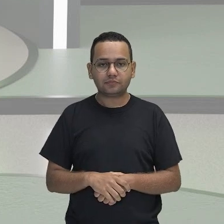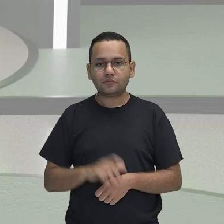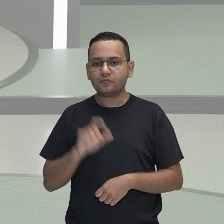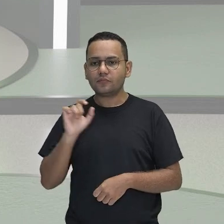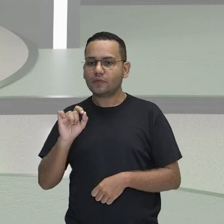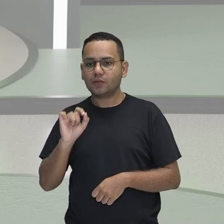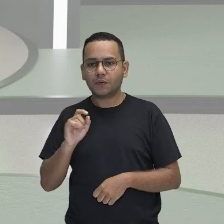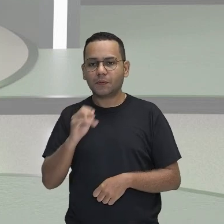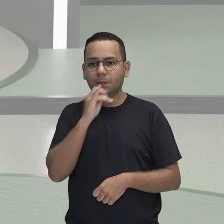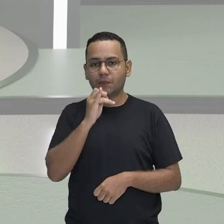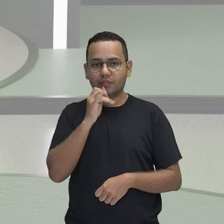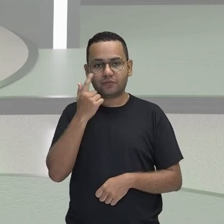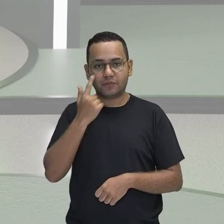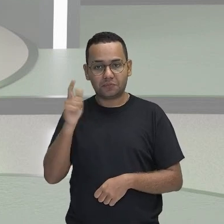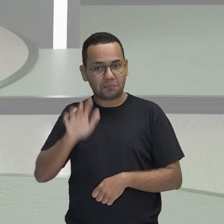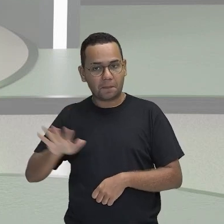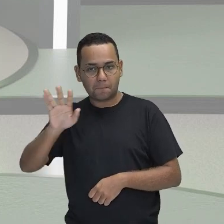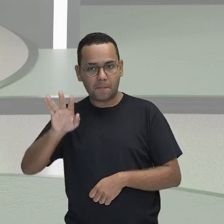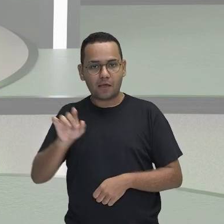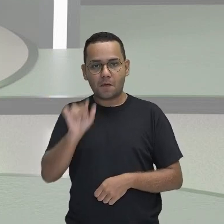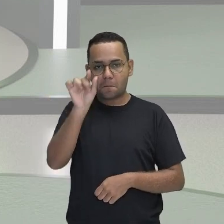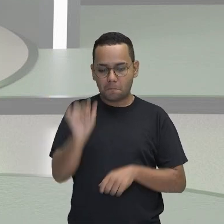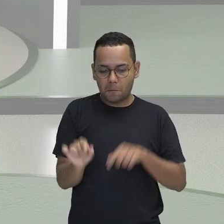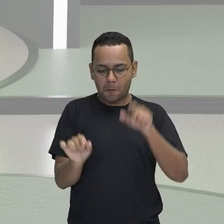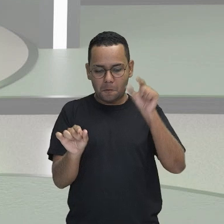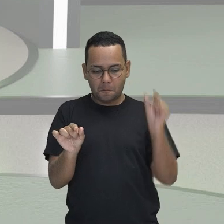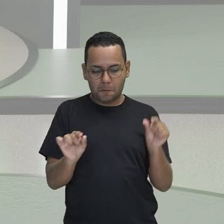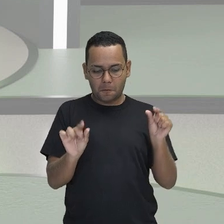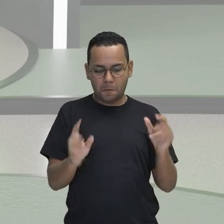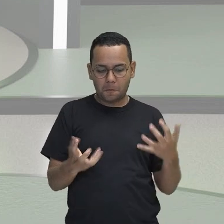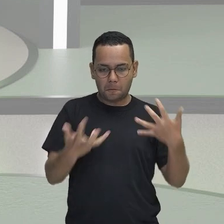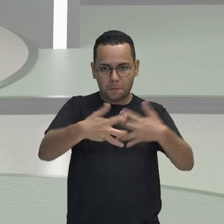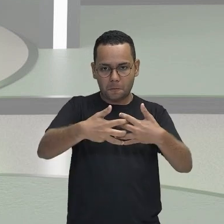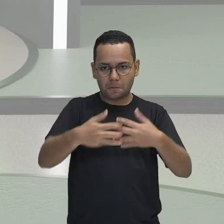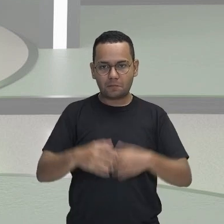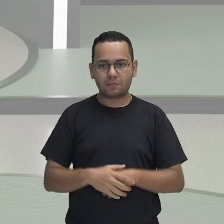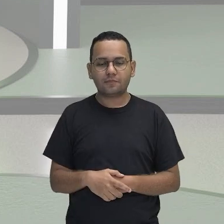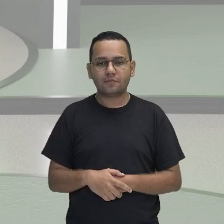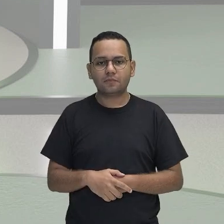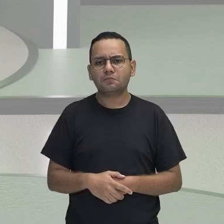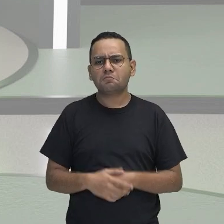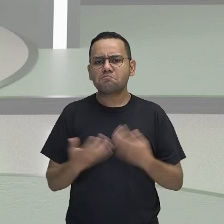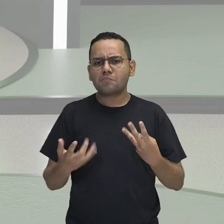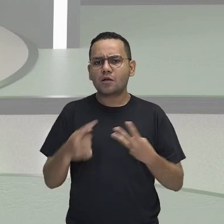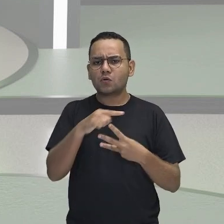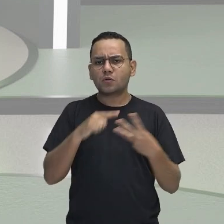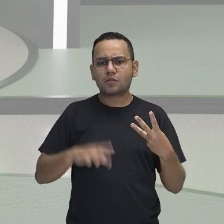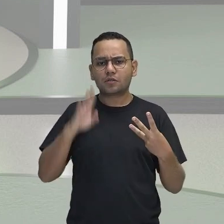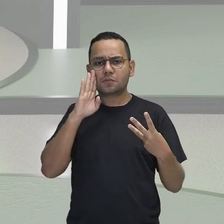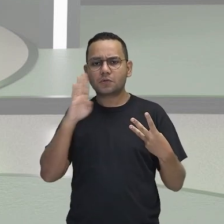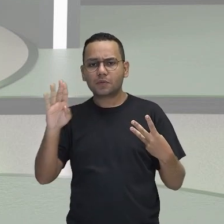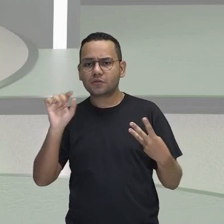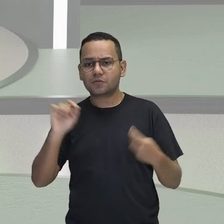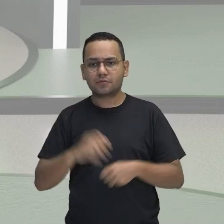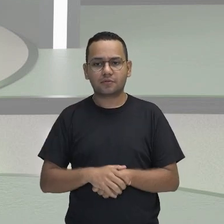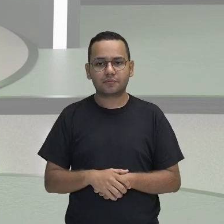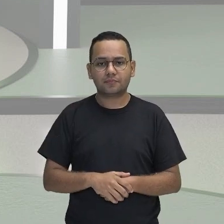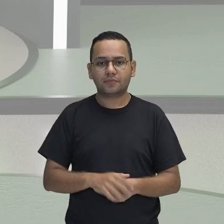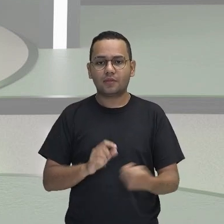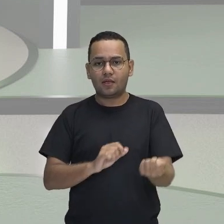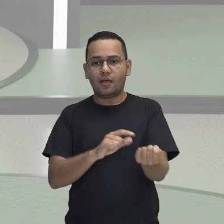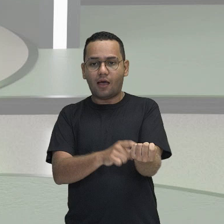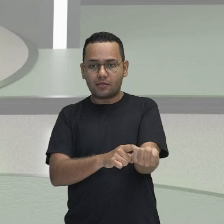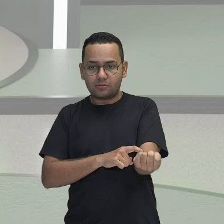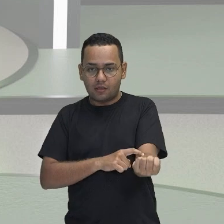sangue passa. Os três principais tipos de vasos sanguíneos são artérias, veias